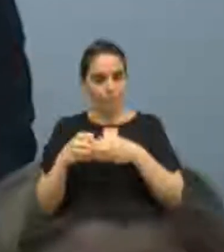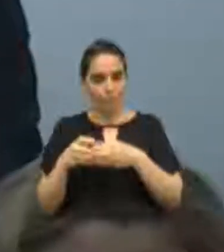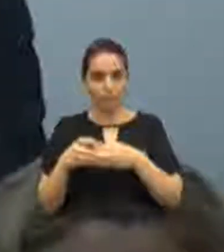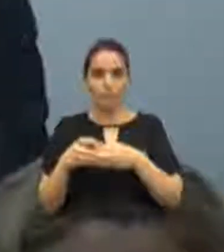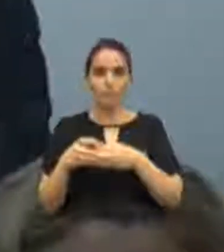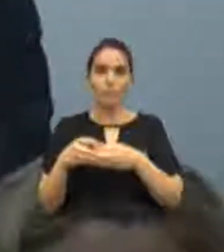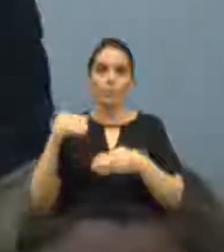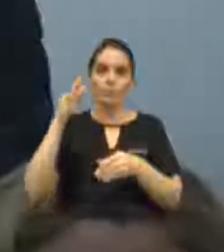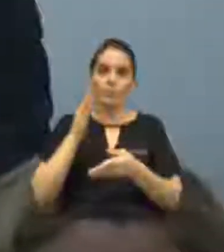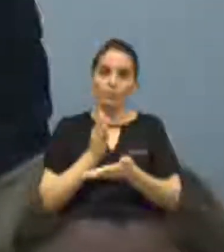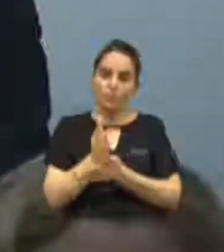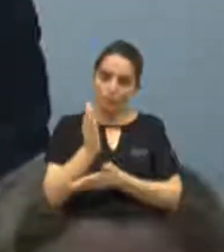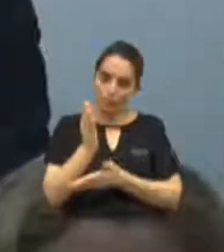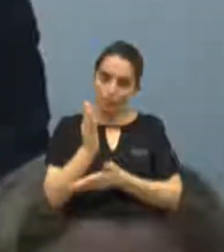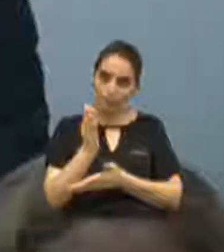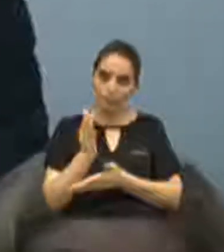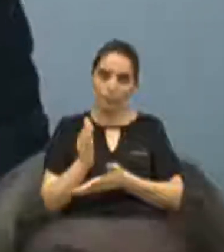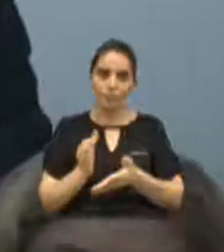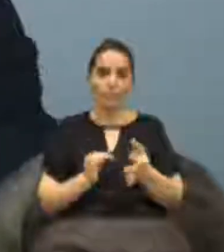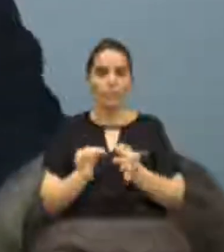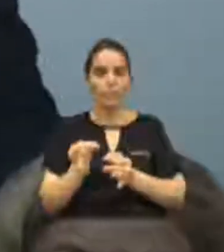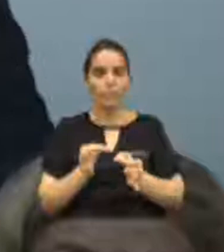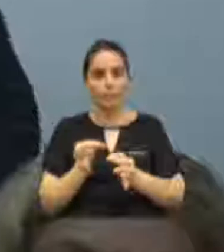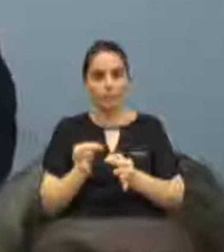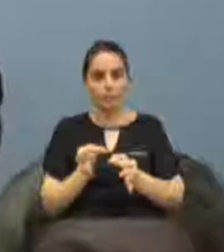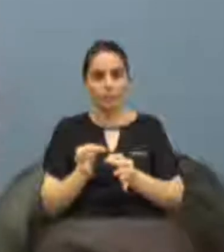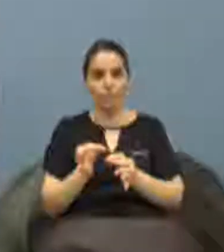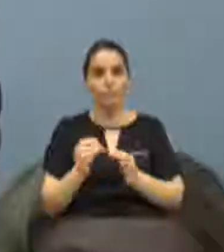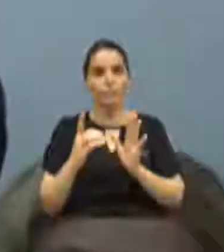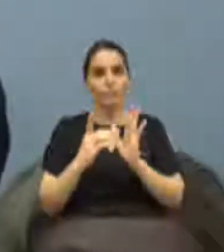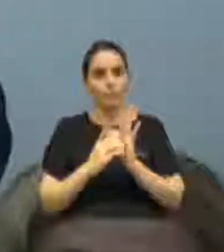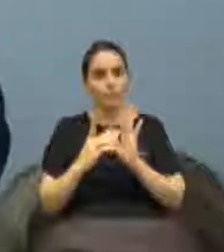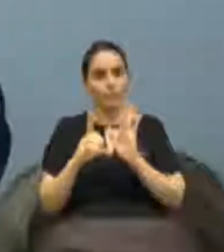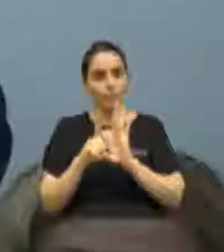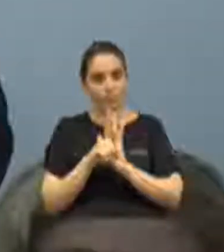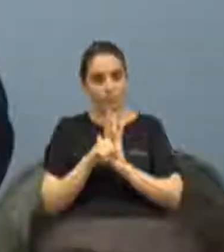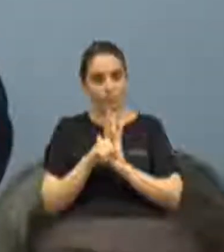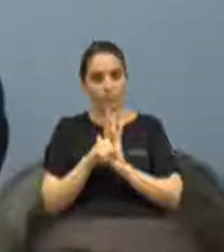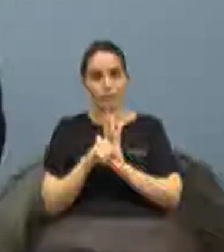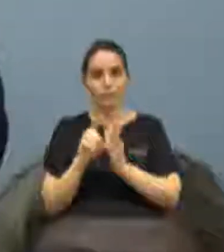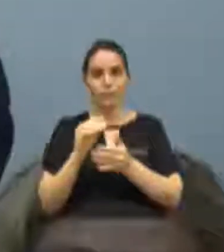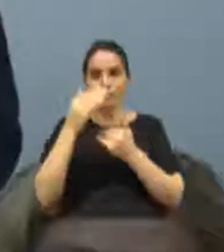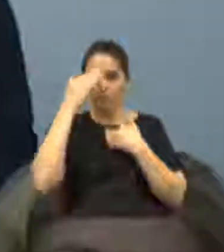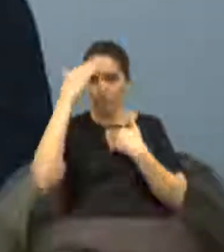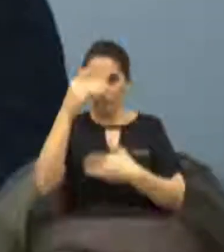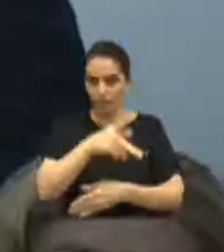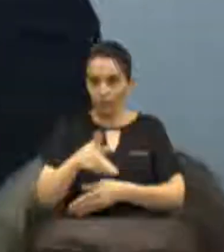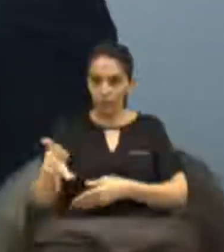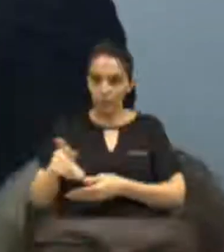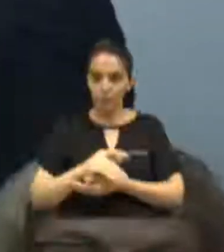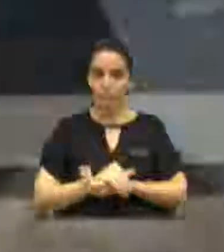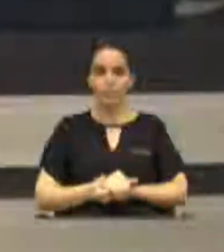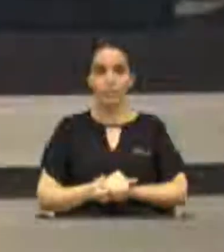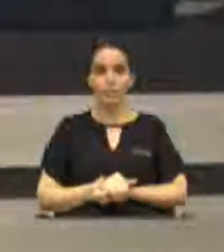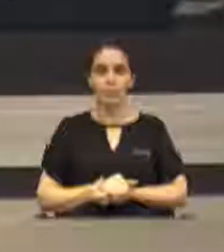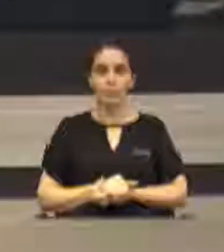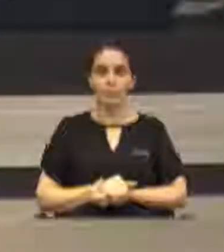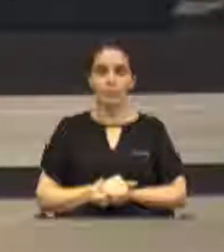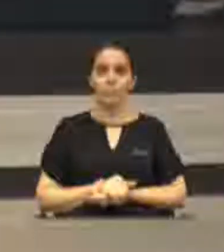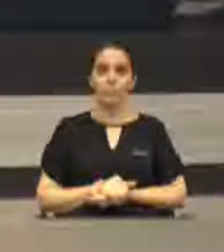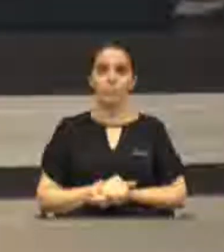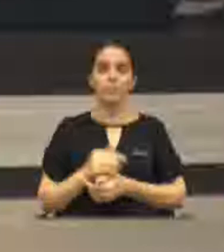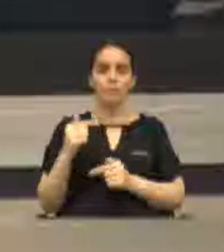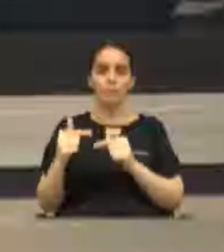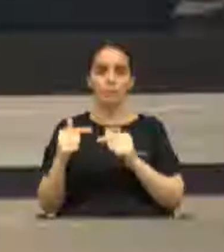legislativo a aprovação do presente projeto de decreto legislativo. Muito obrigado, presidente.